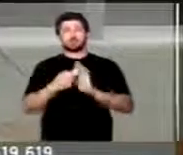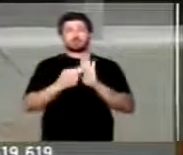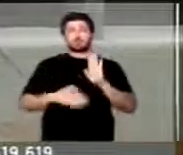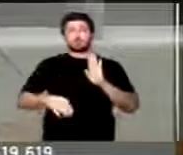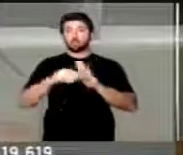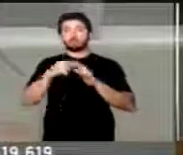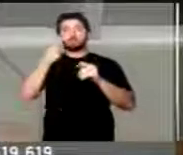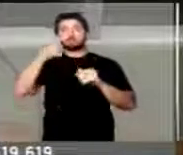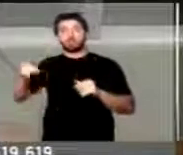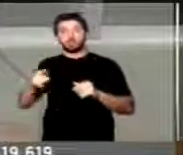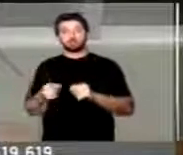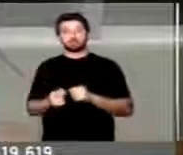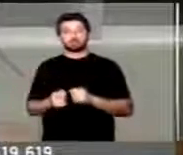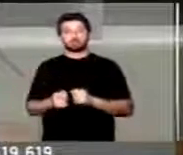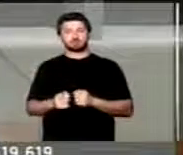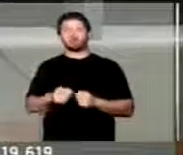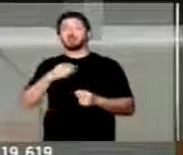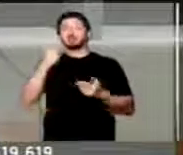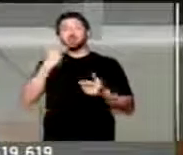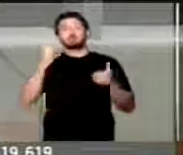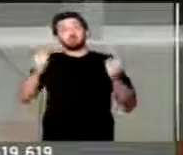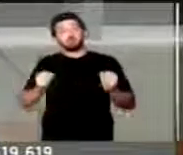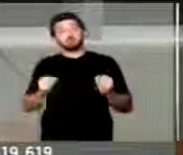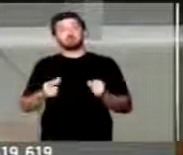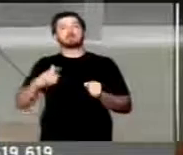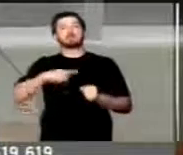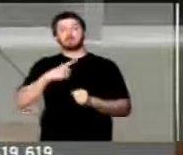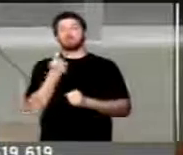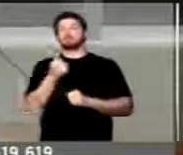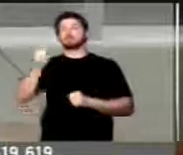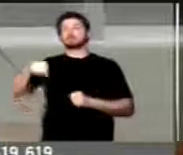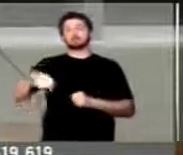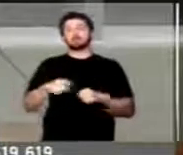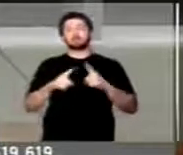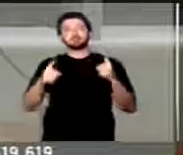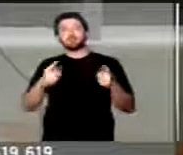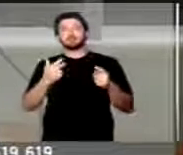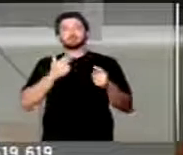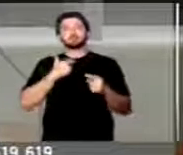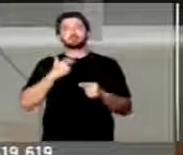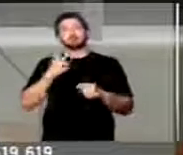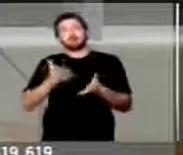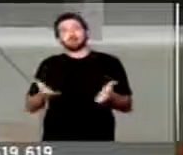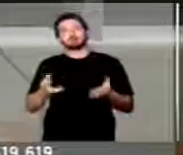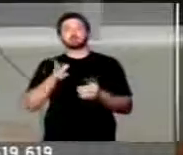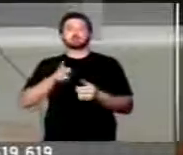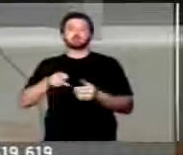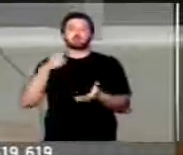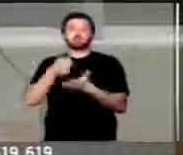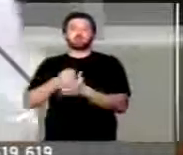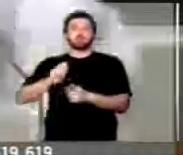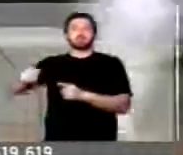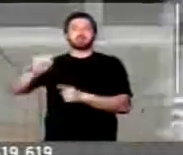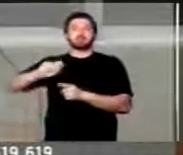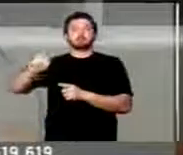mecanismos fraudulentos, para dizer, há recursos, mas nós não podemos continuar